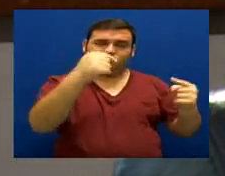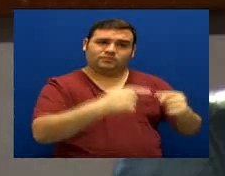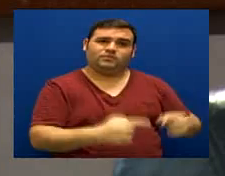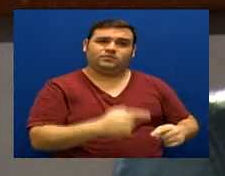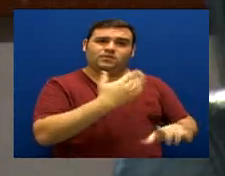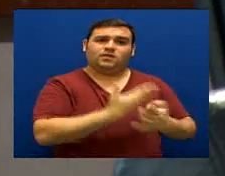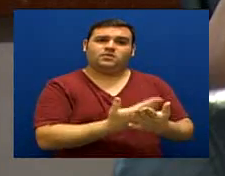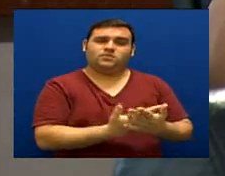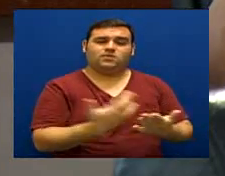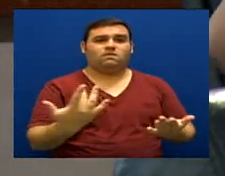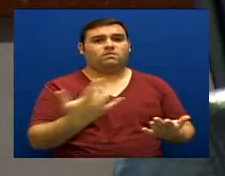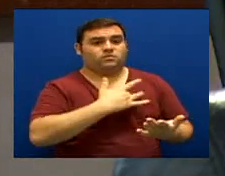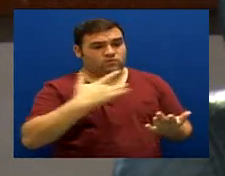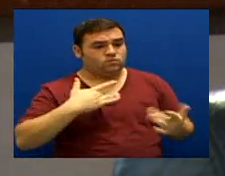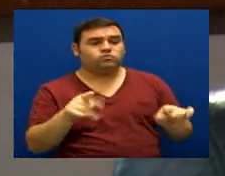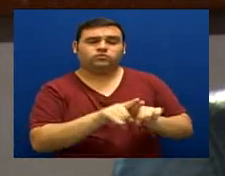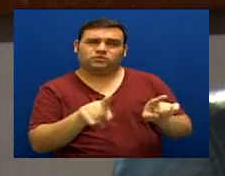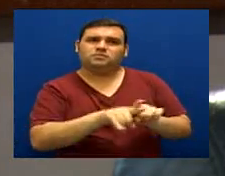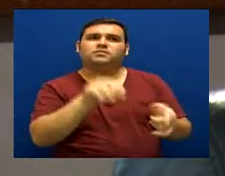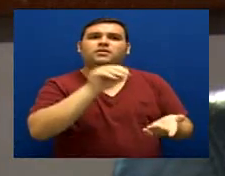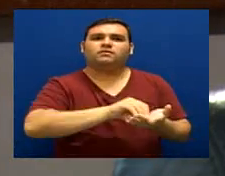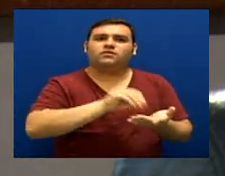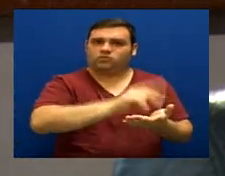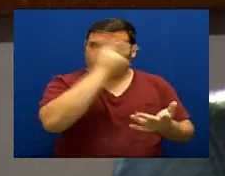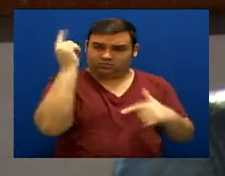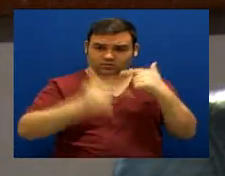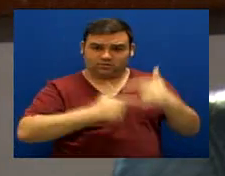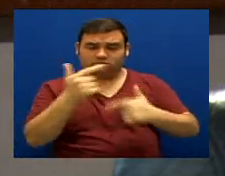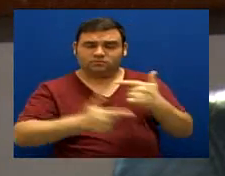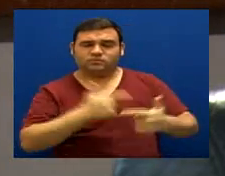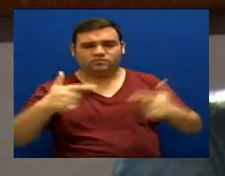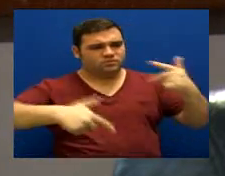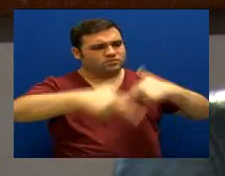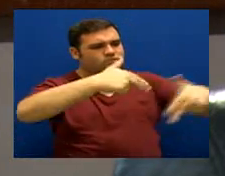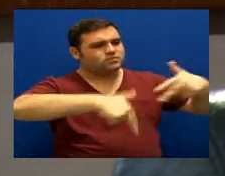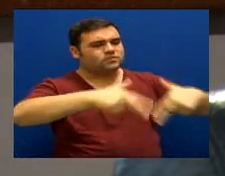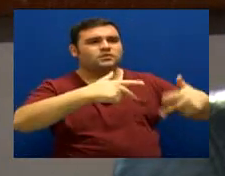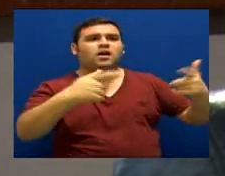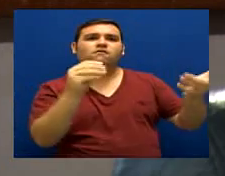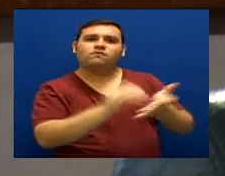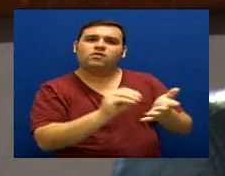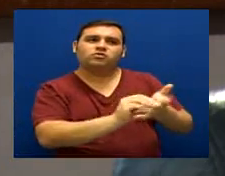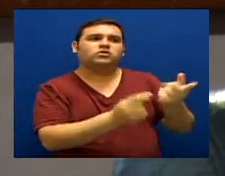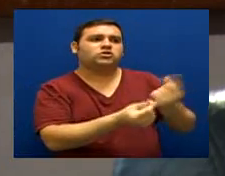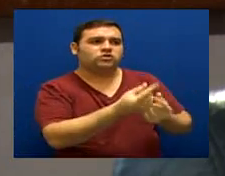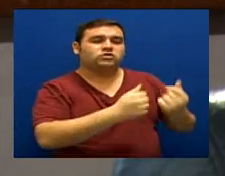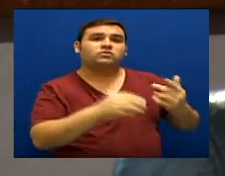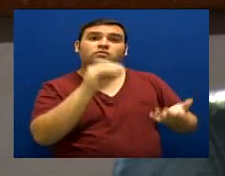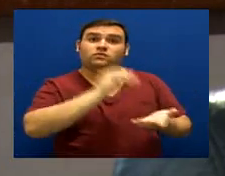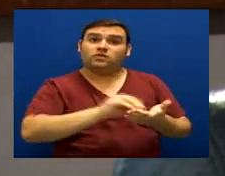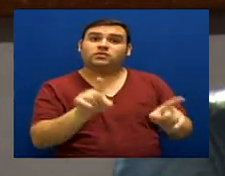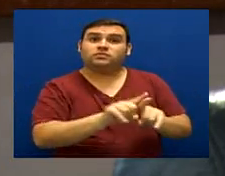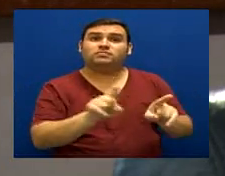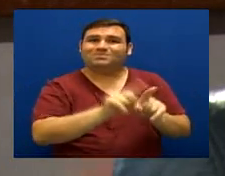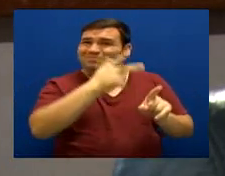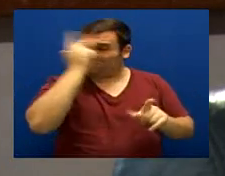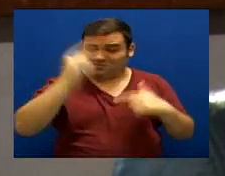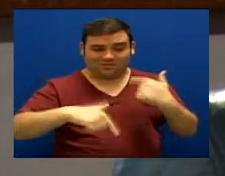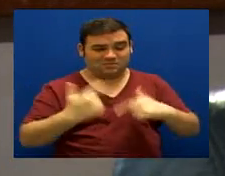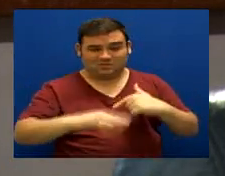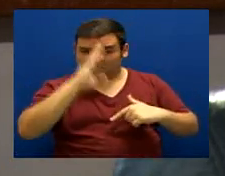na área da saúde também falta de pessoal falta de de recursos principalmente falta de pessoal